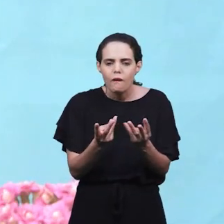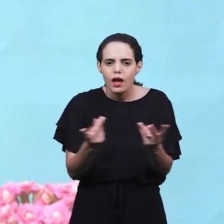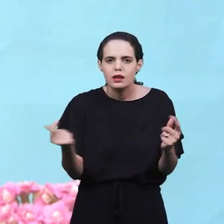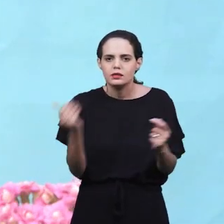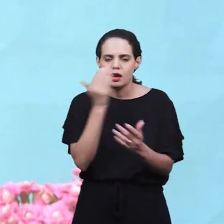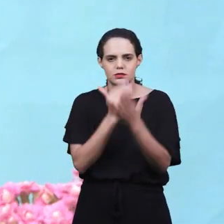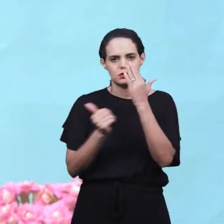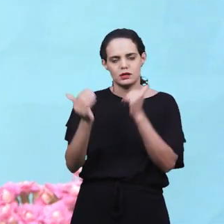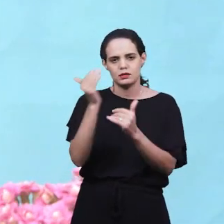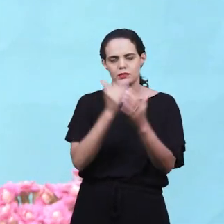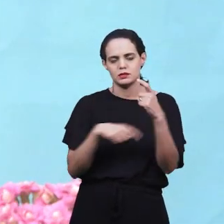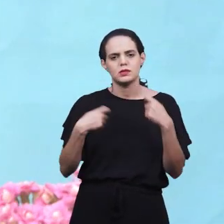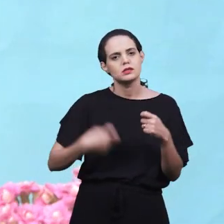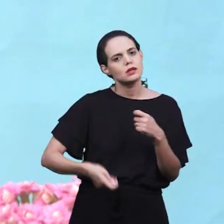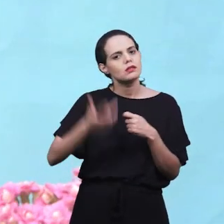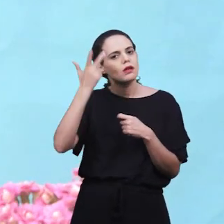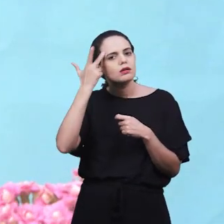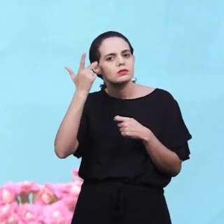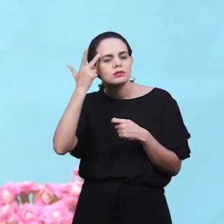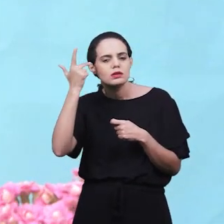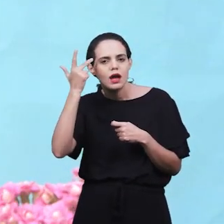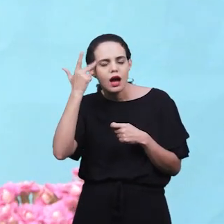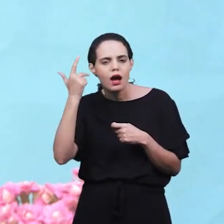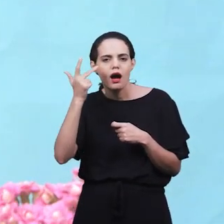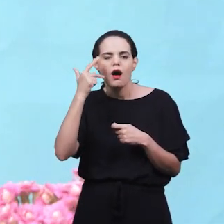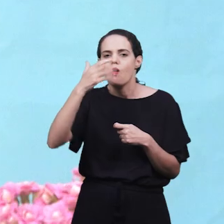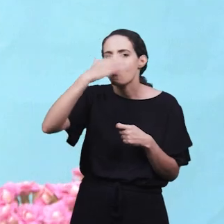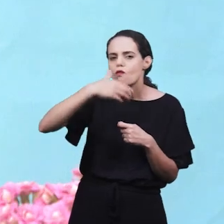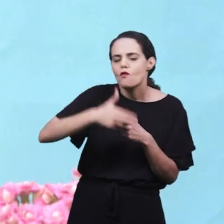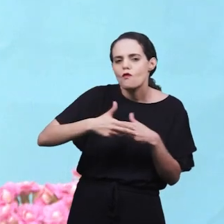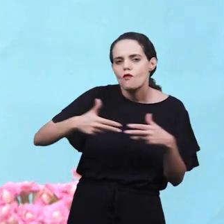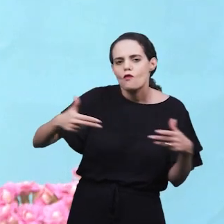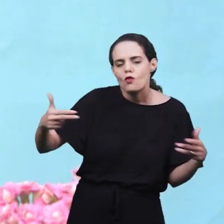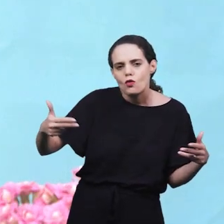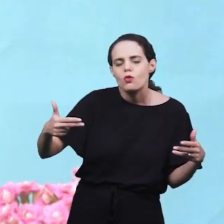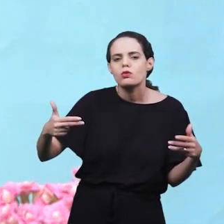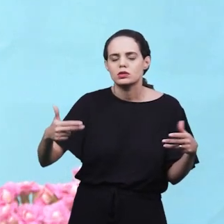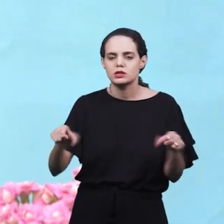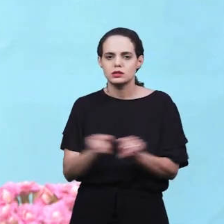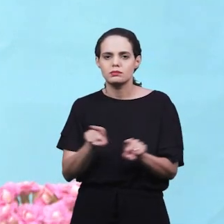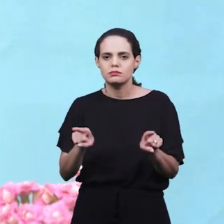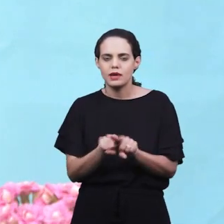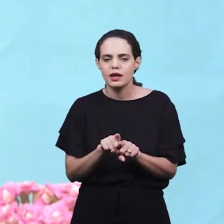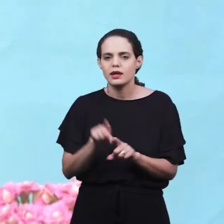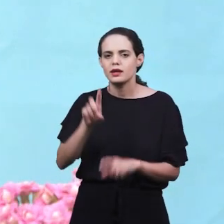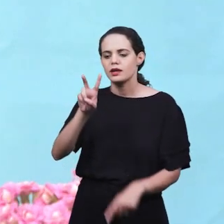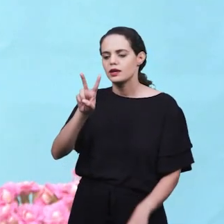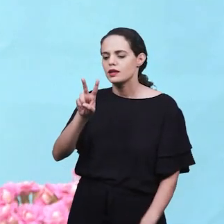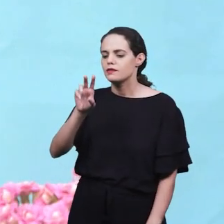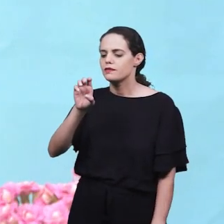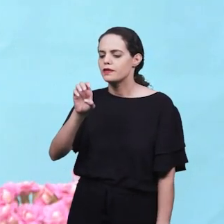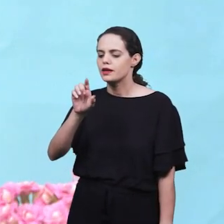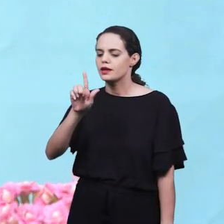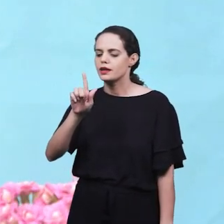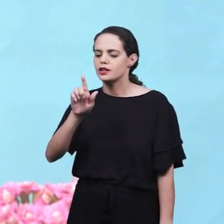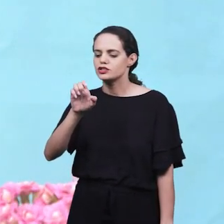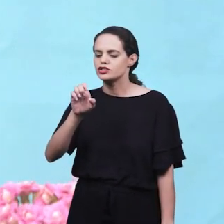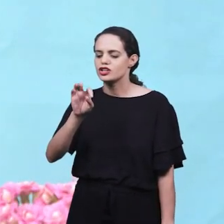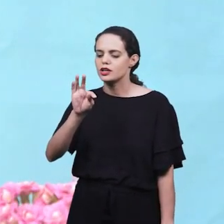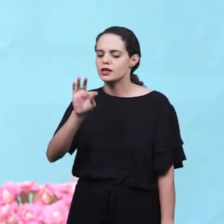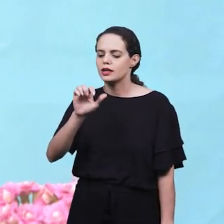qualidade dos alimentos. Começar por frutas ou vegetais. Podemos introduzir aos 6 meses, durante